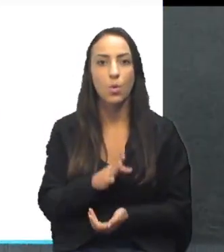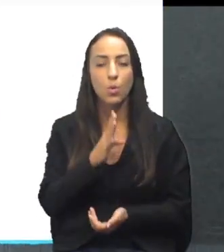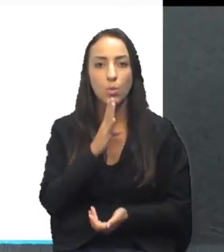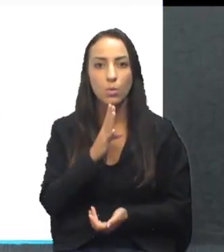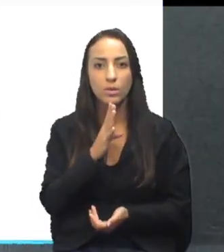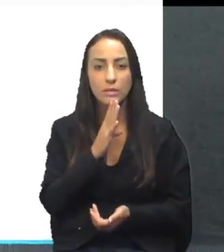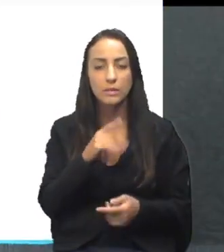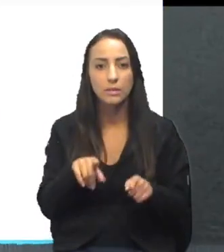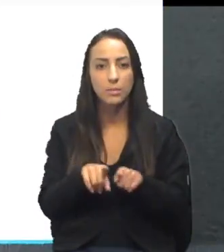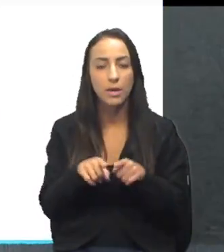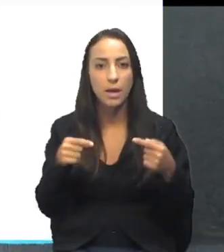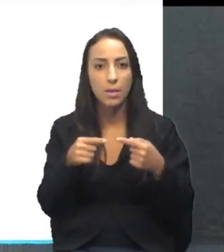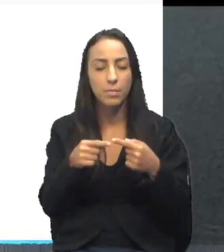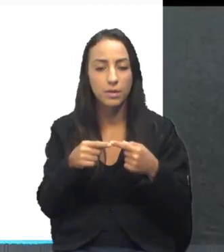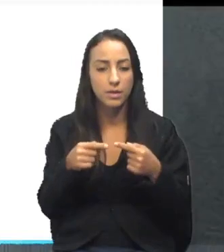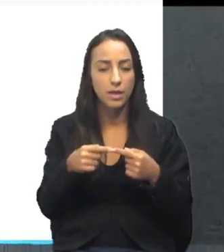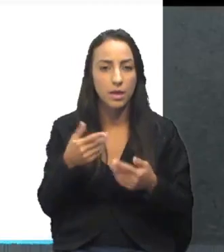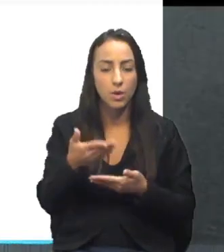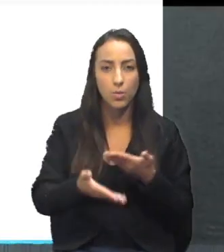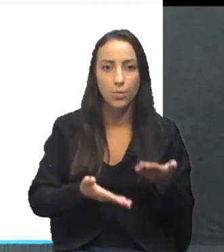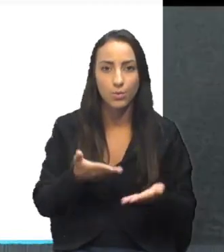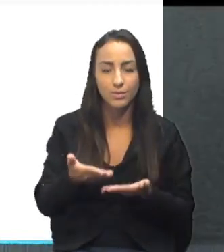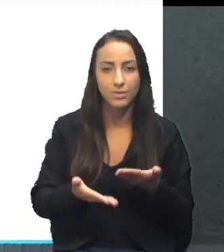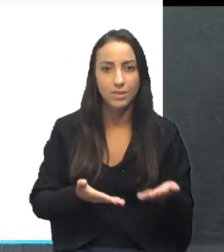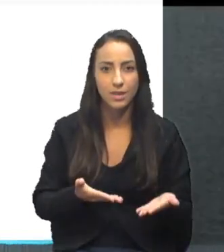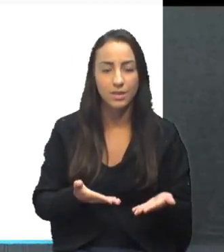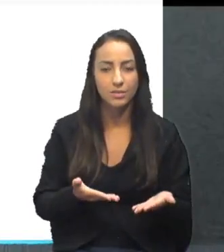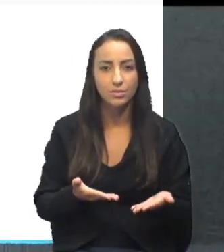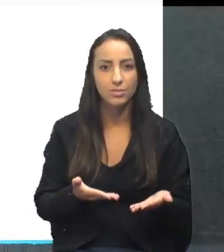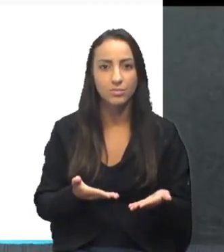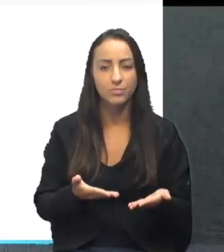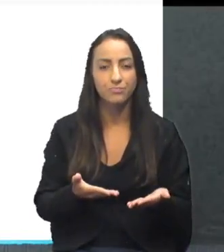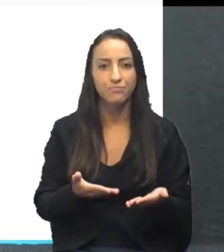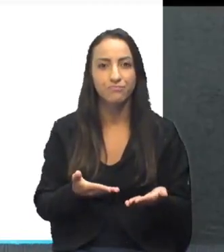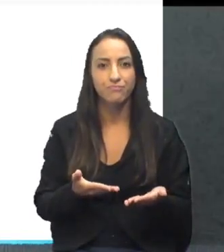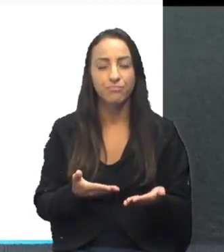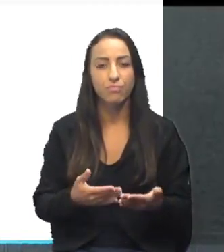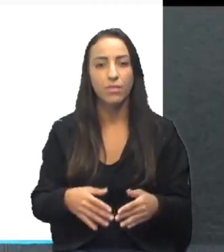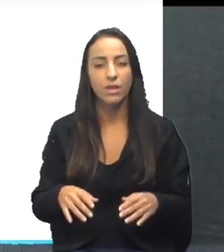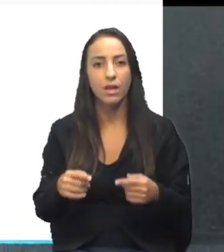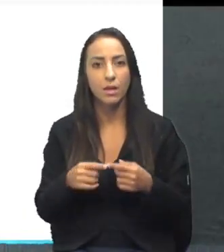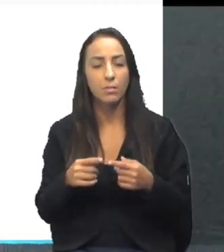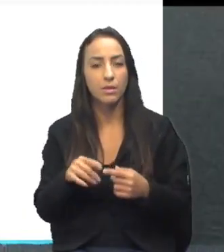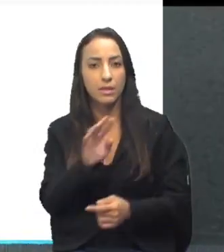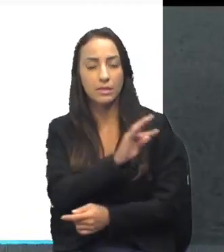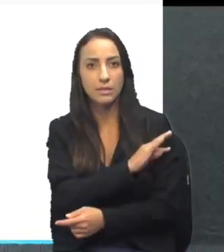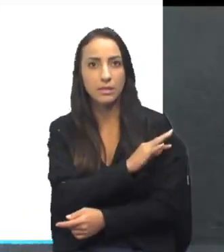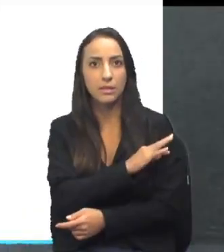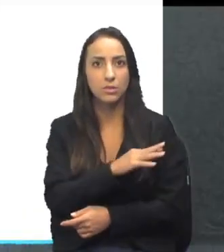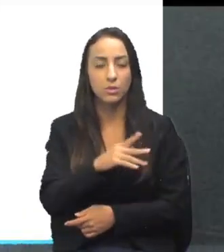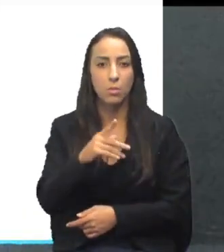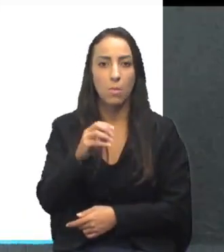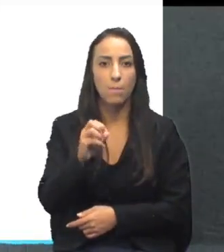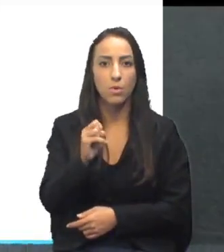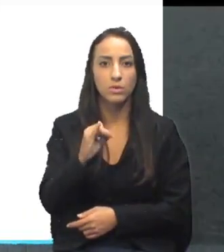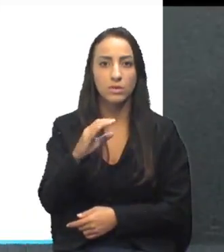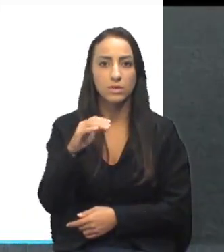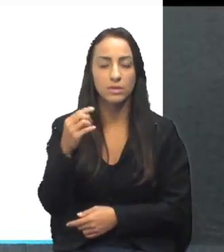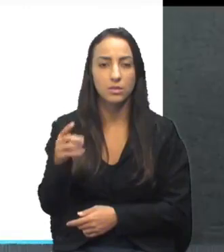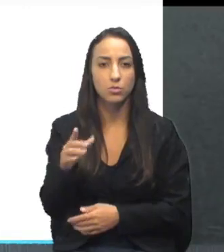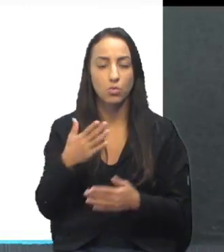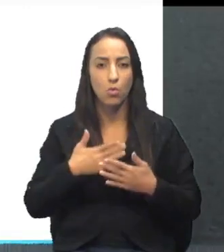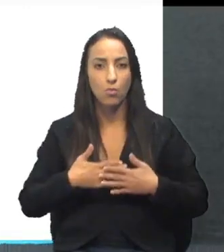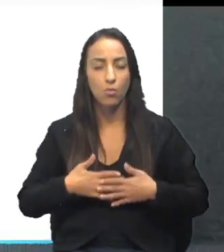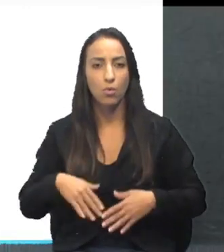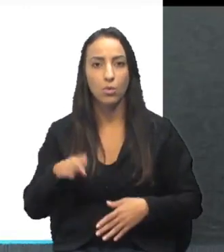conhecer e aplicar os cuidados de enfermagem relacionados às técnicas de posições de conforto, bandagem